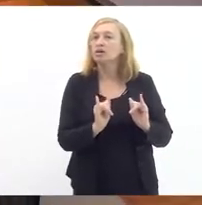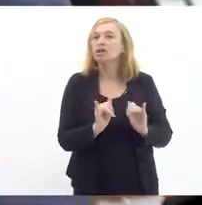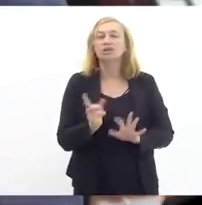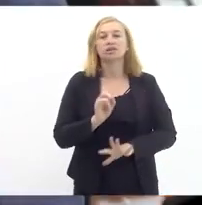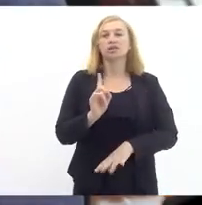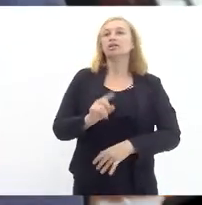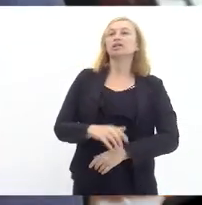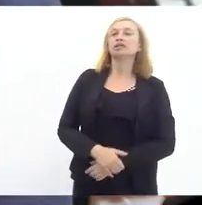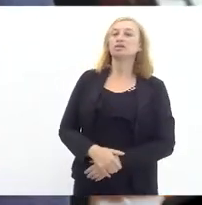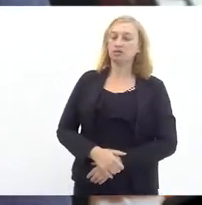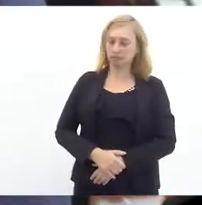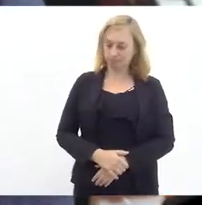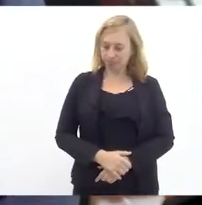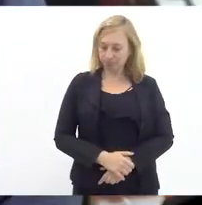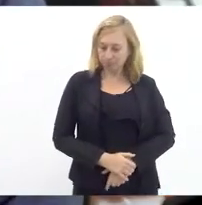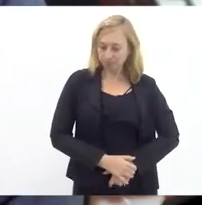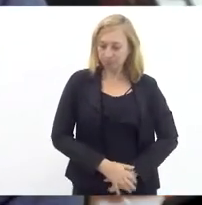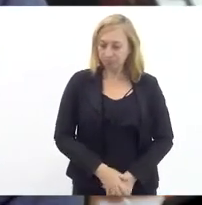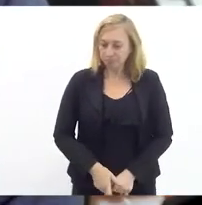Cumpre a gente